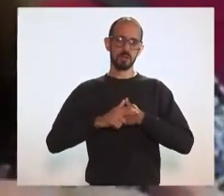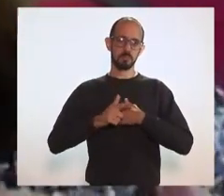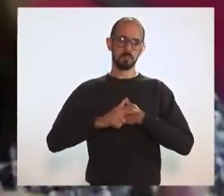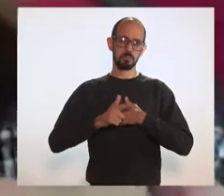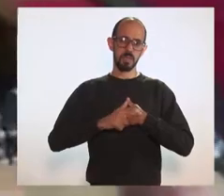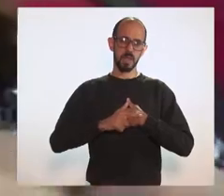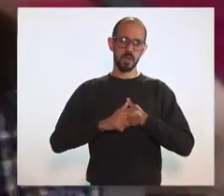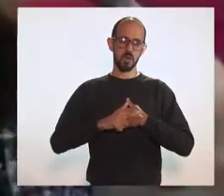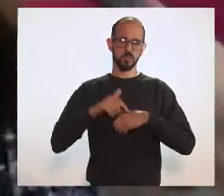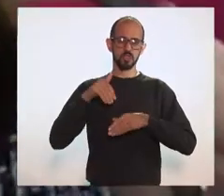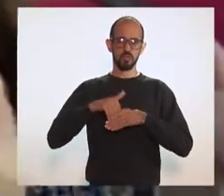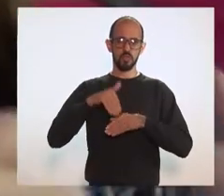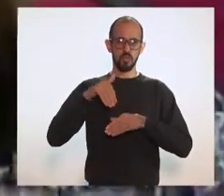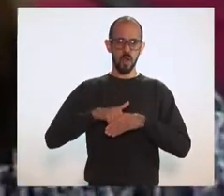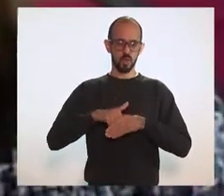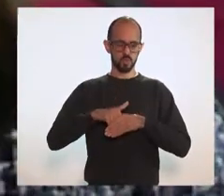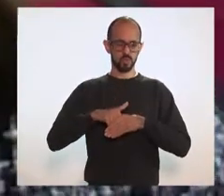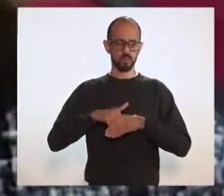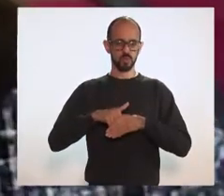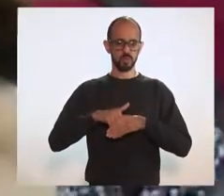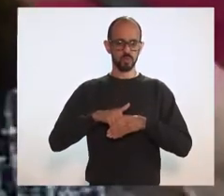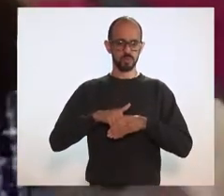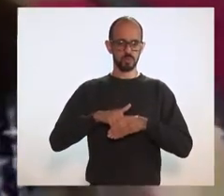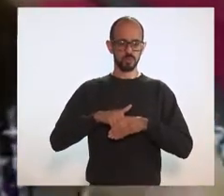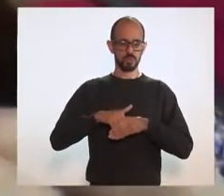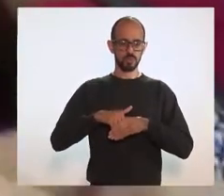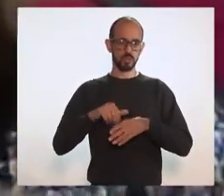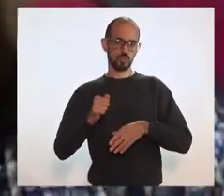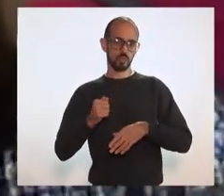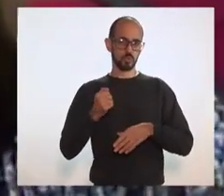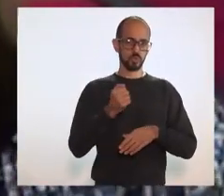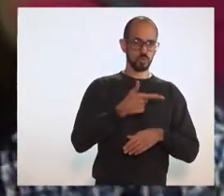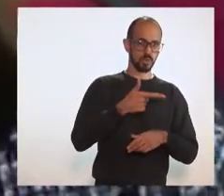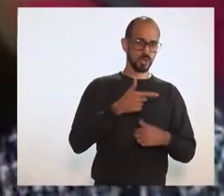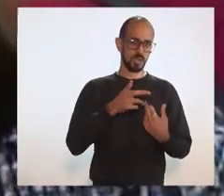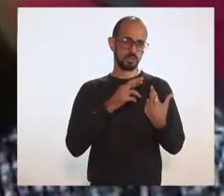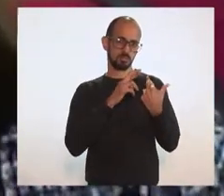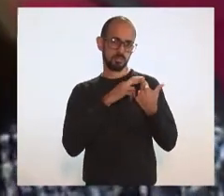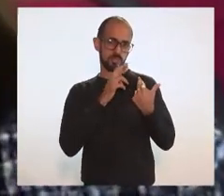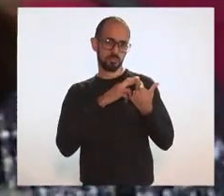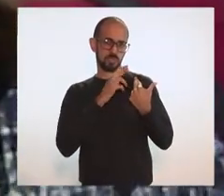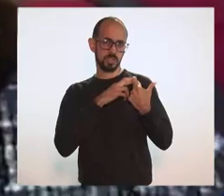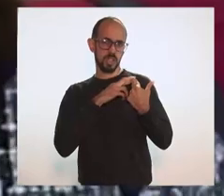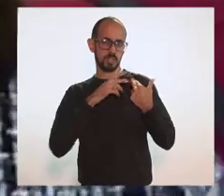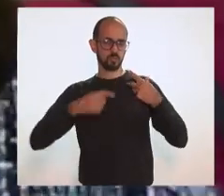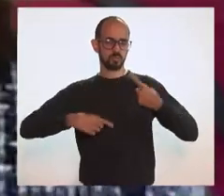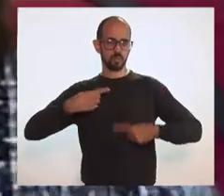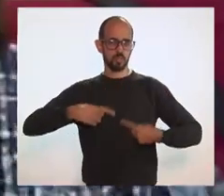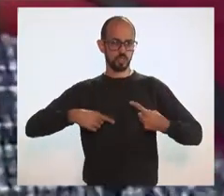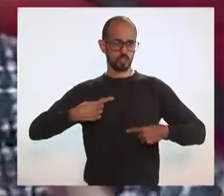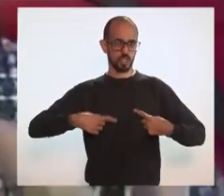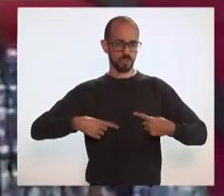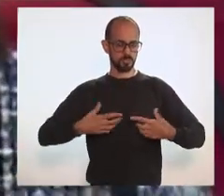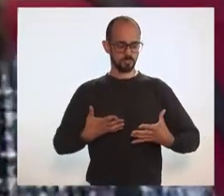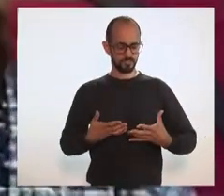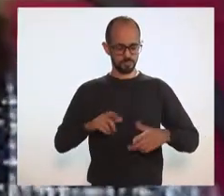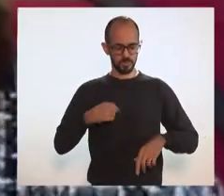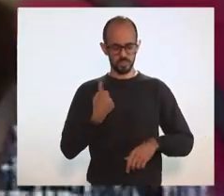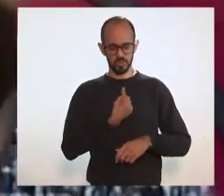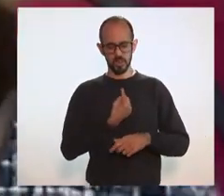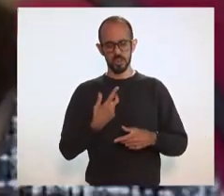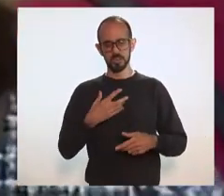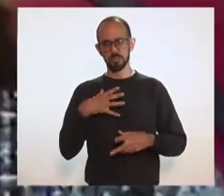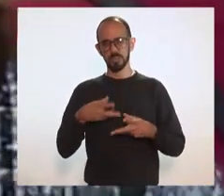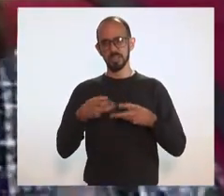com o seu papel eleitoral, com o seu desempenho eleitoral, do que com a sua responsabilidade política. Então, nós assistimos aí,